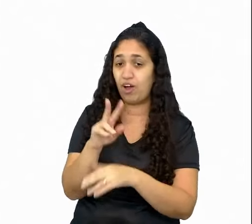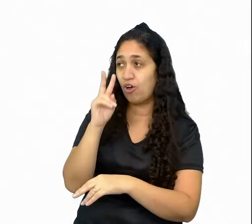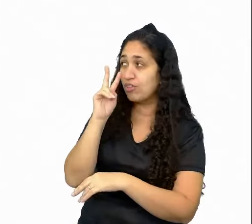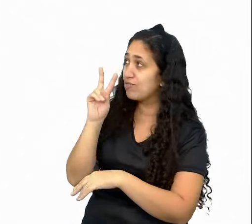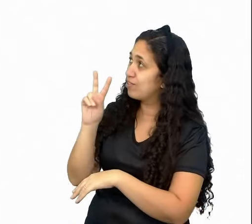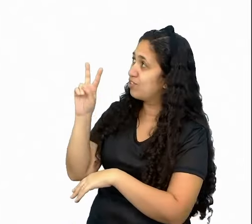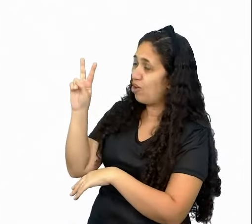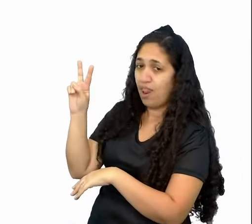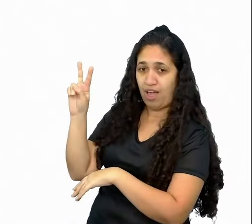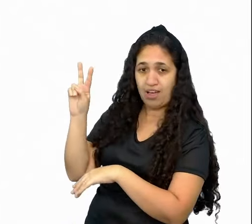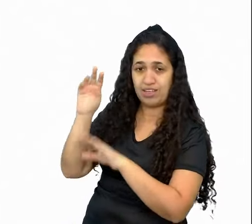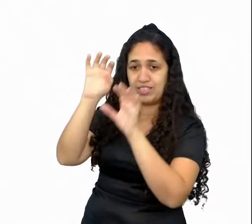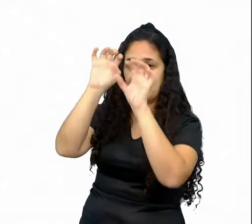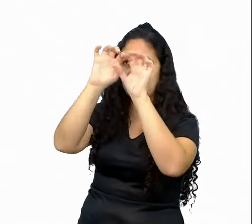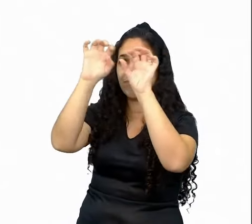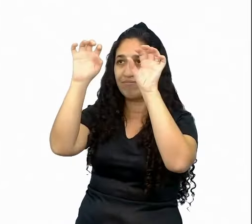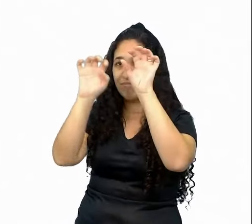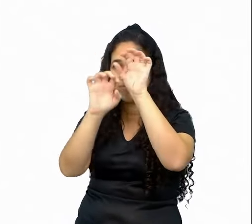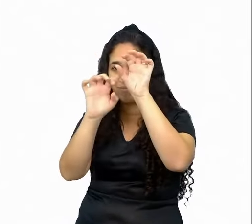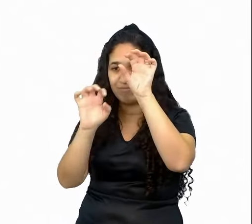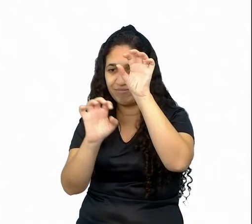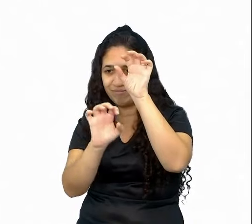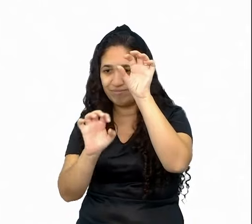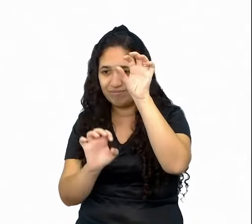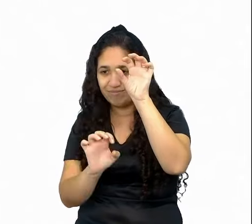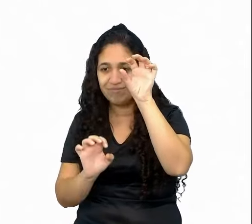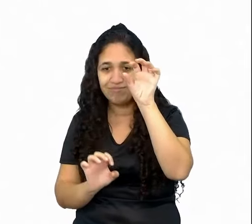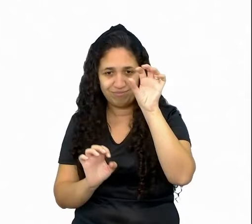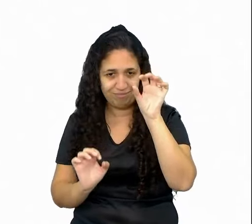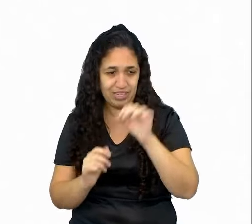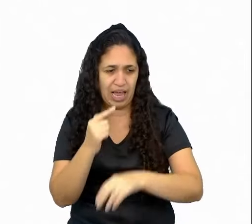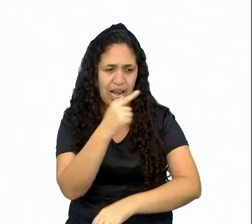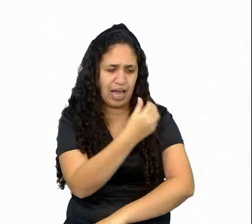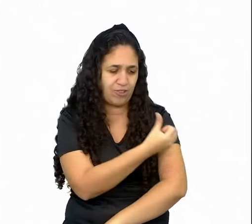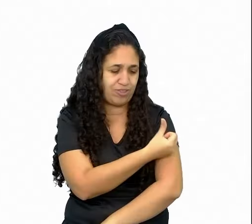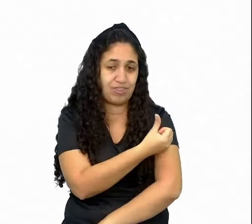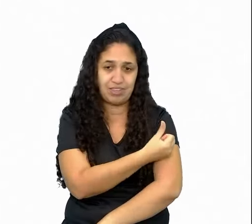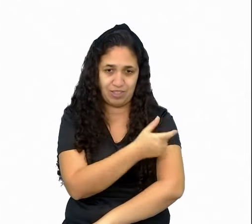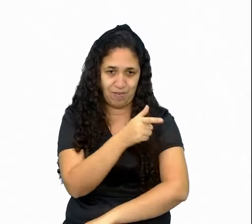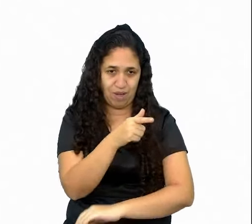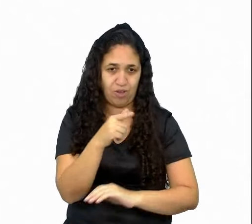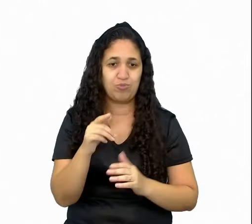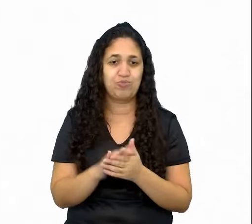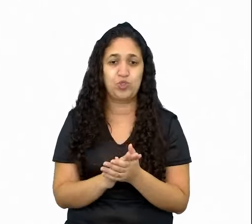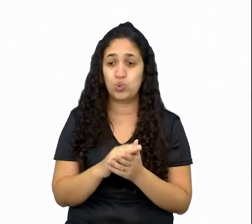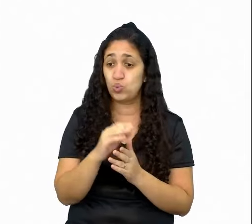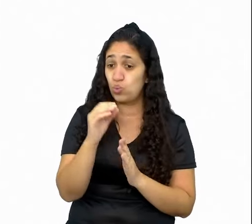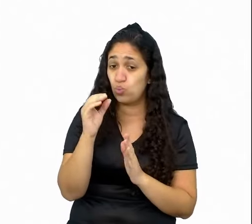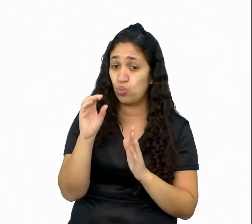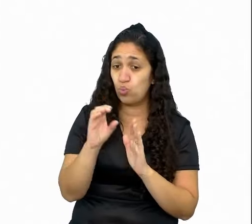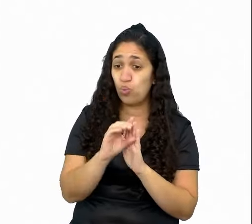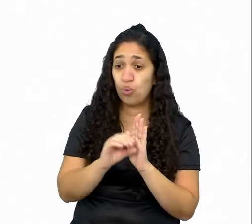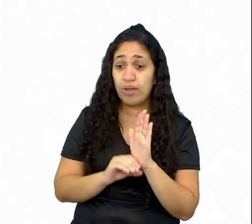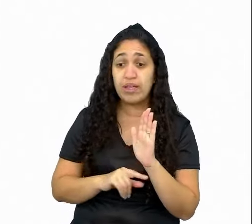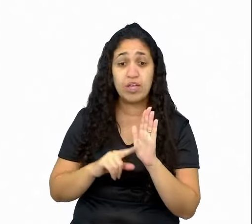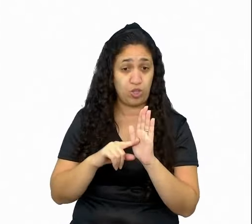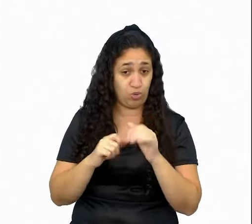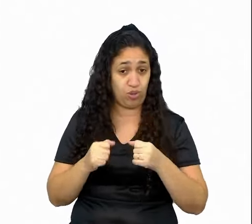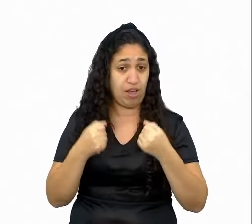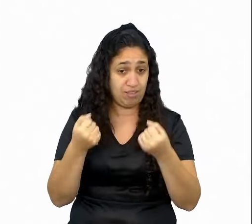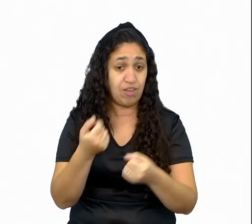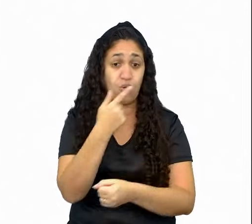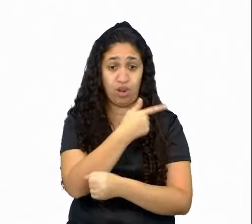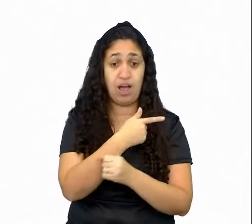esses fluxogramas, no sexto ano, no material do Currículo em Ação, vocês têm alguns modelos